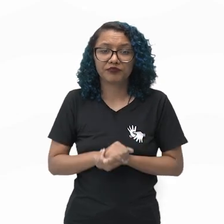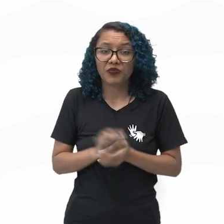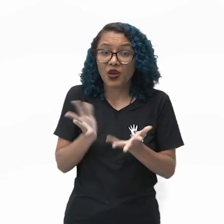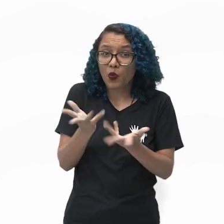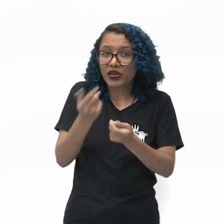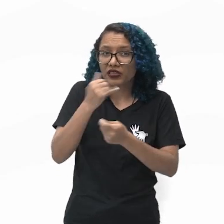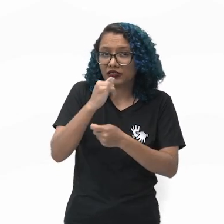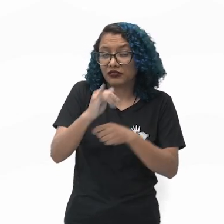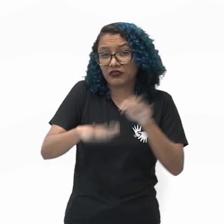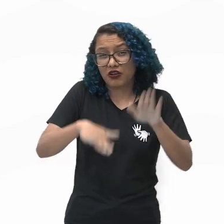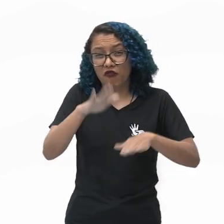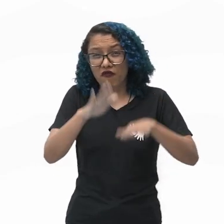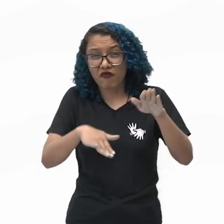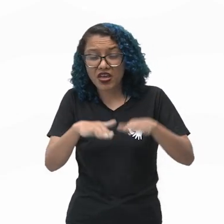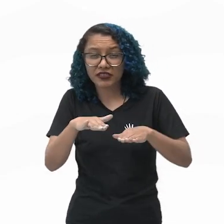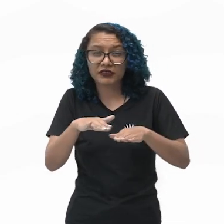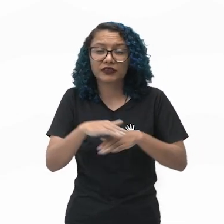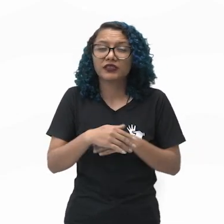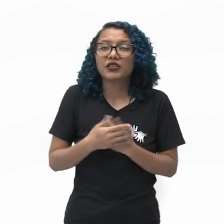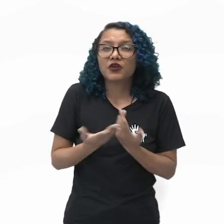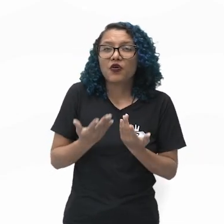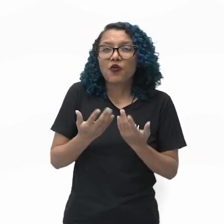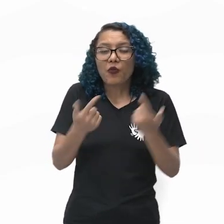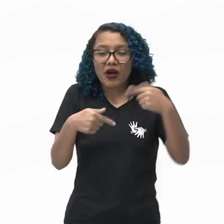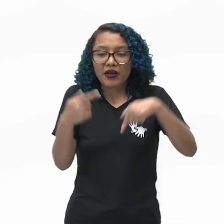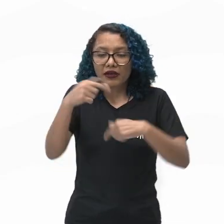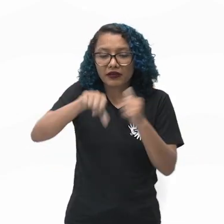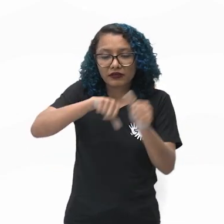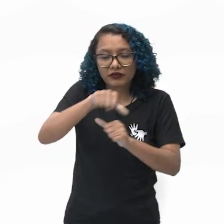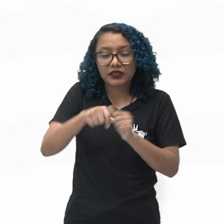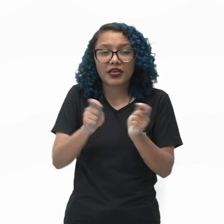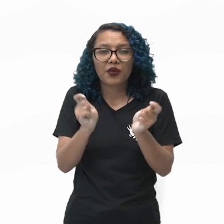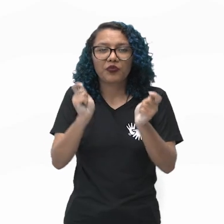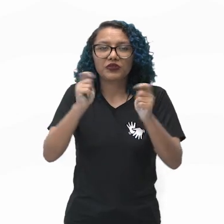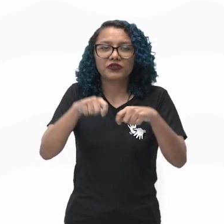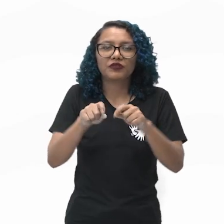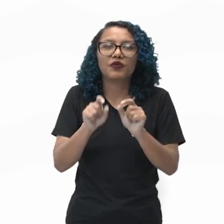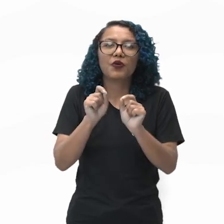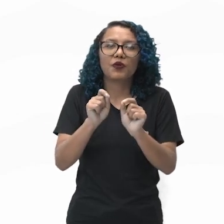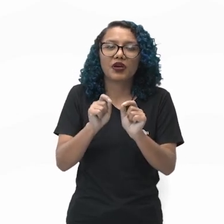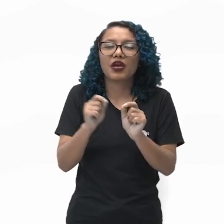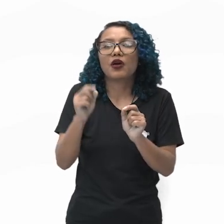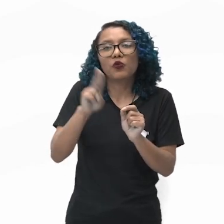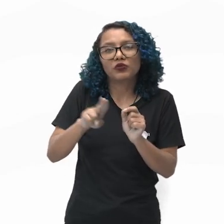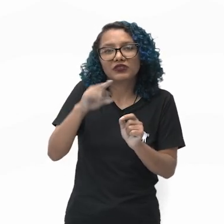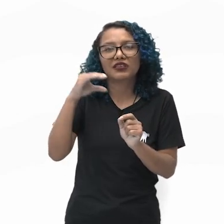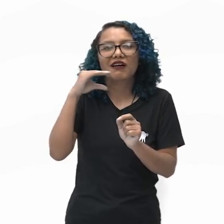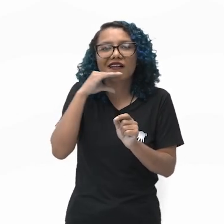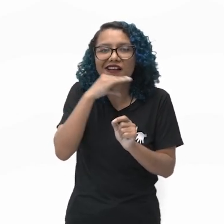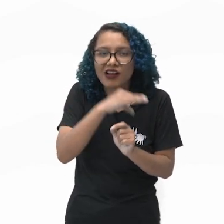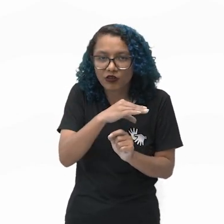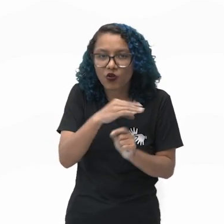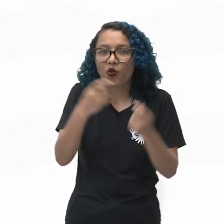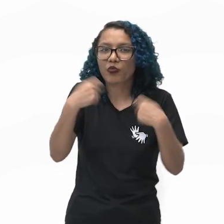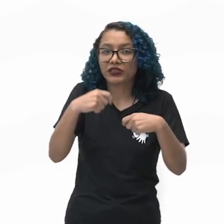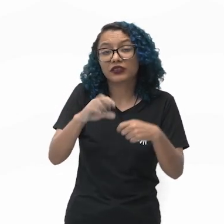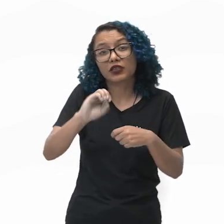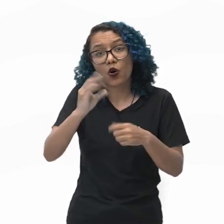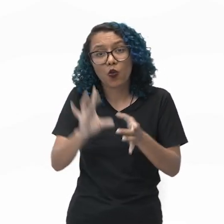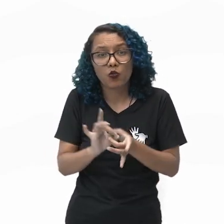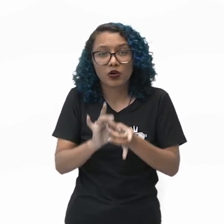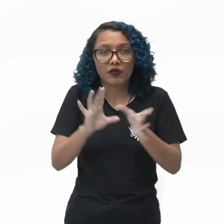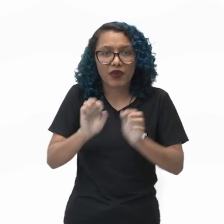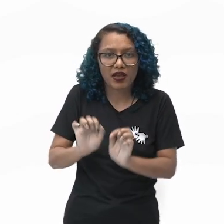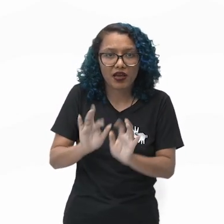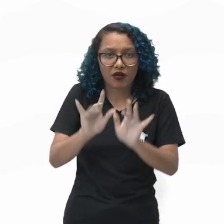reação química que exija calor, ou ela vai liberar calor no decorrer do processo. Nós temos vários, e aí, como você